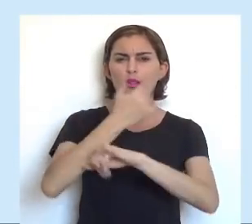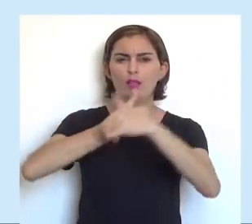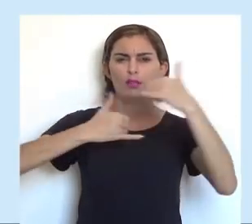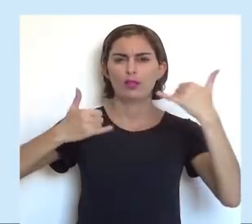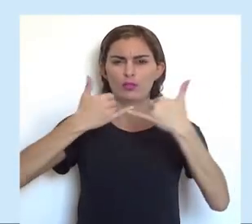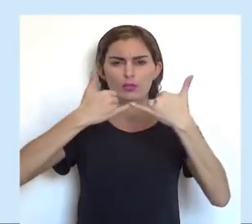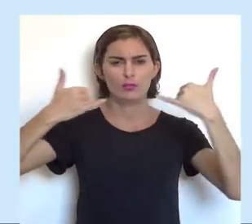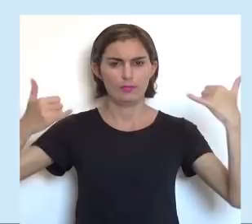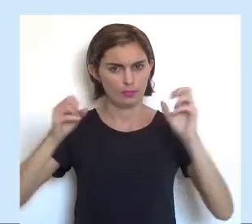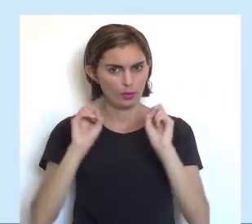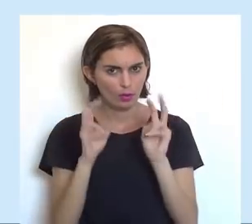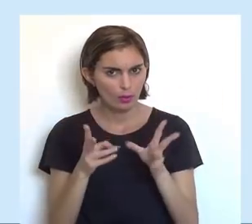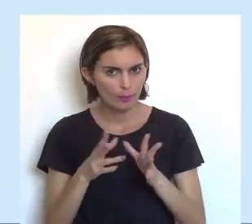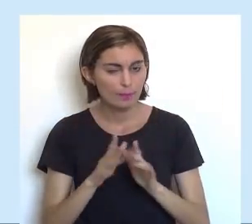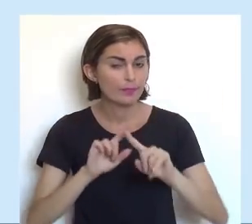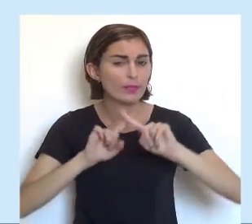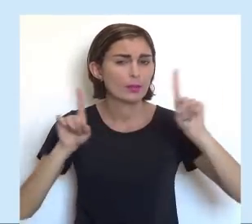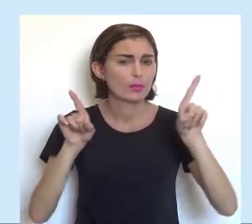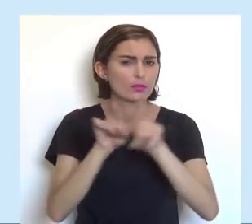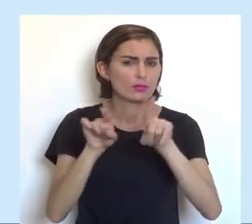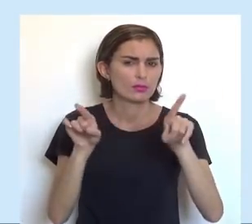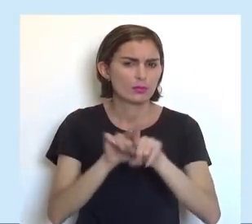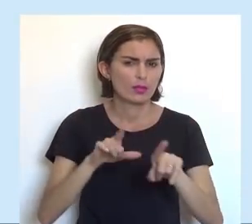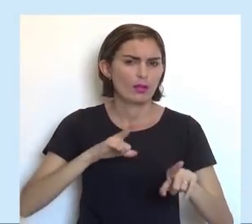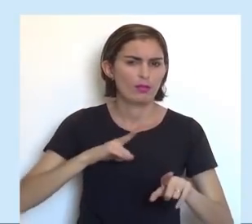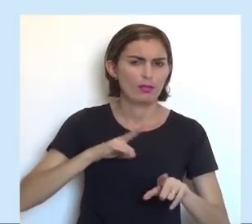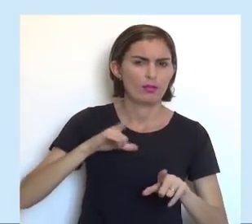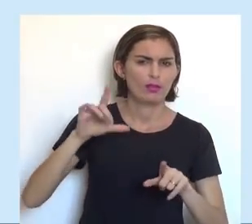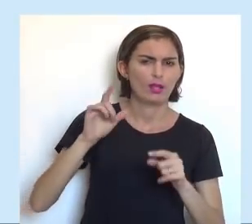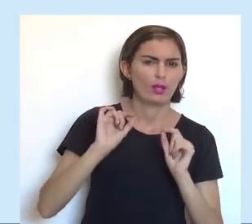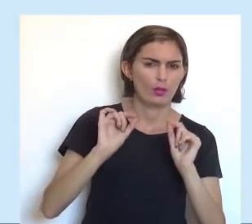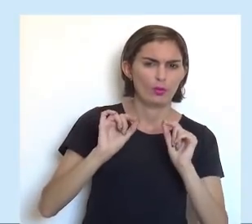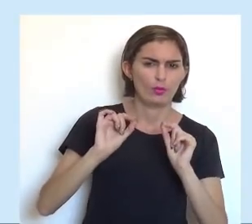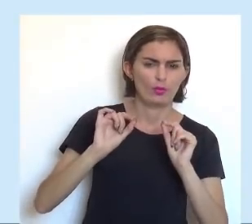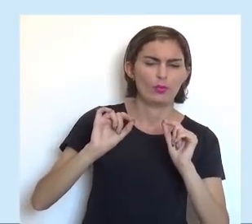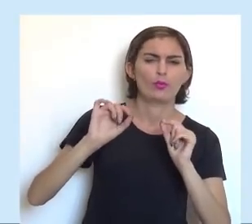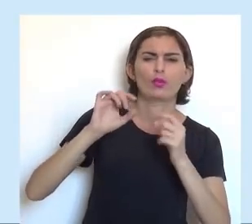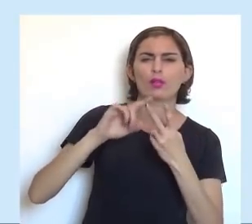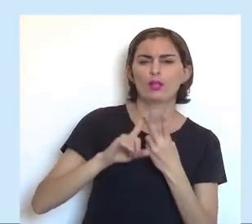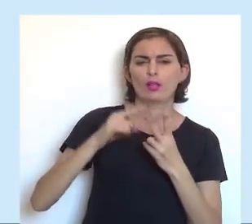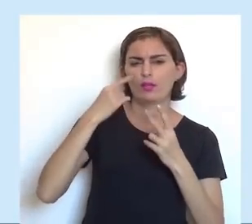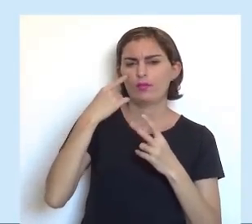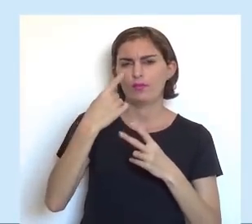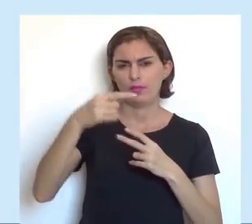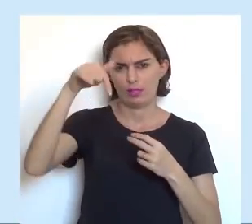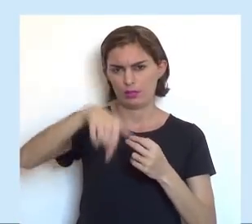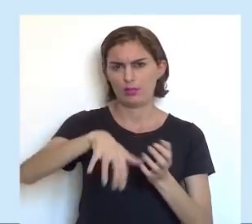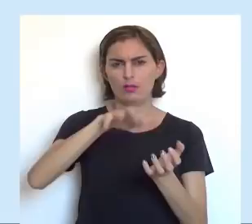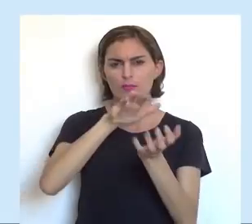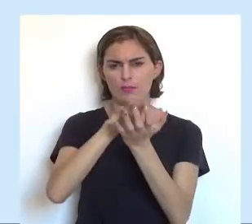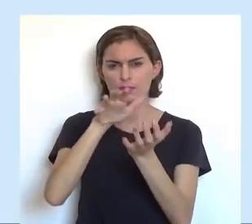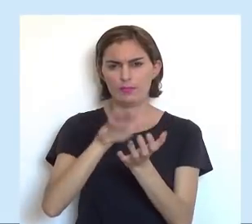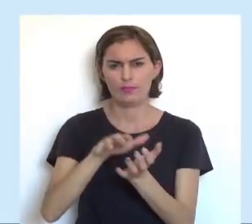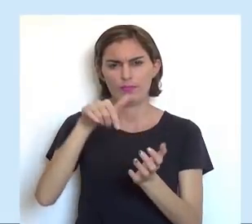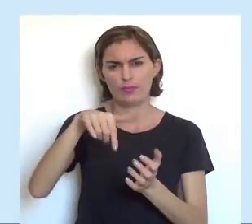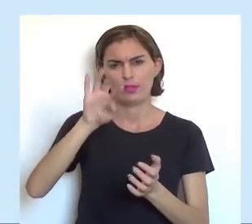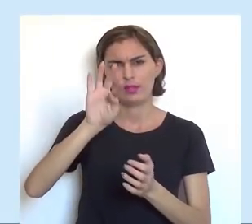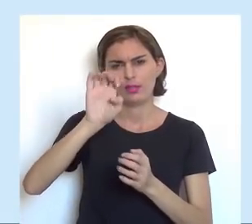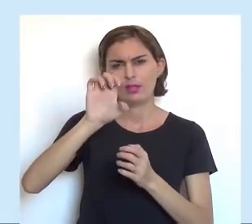de energia elétrica. Ok, mas nós temos também as termoestacionárias. Aqui em Pernambuco nós temos